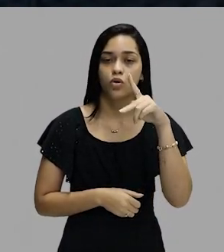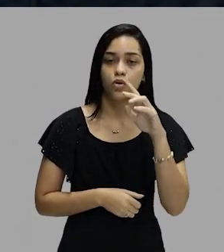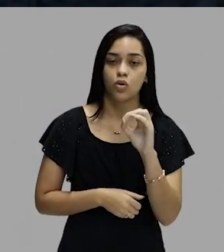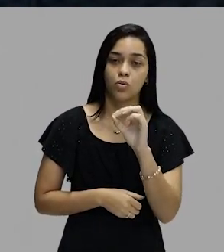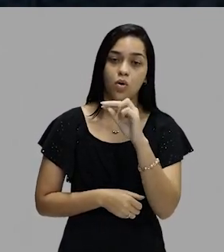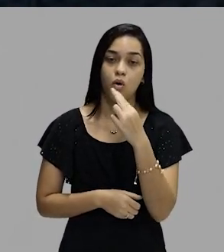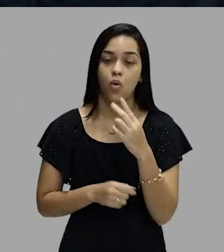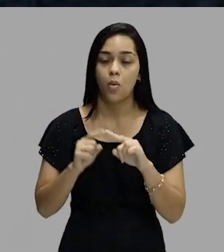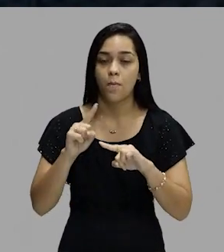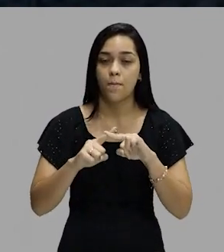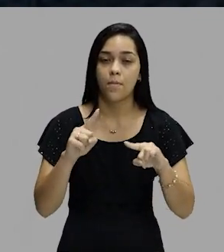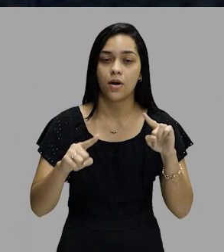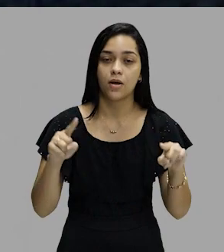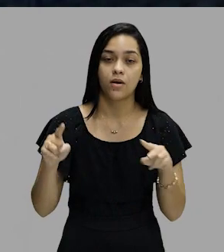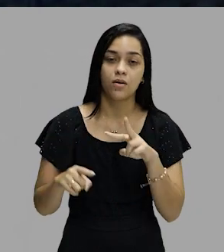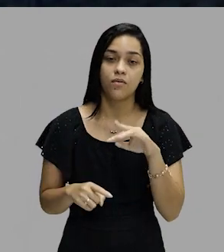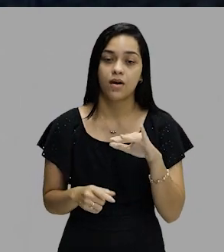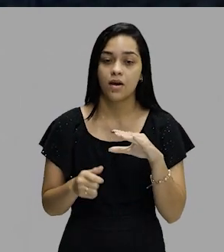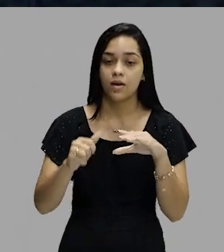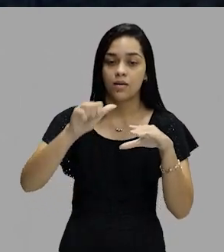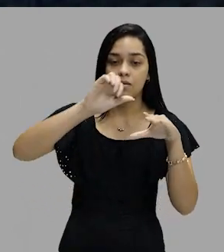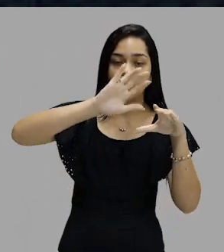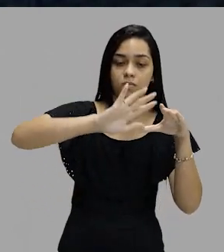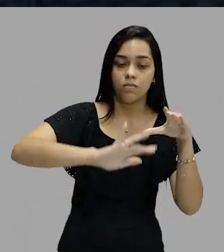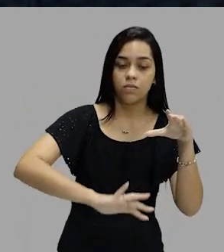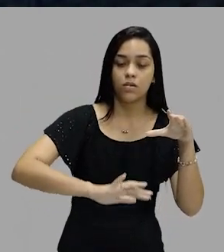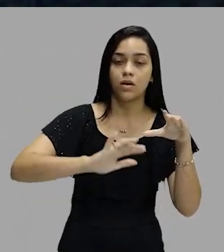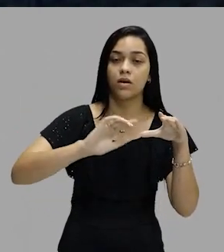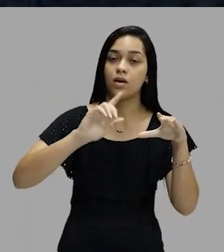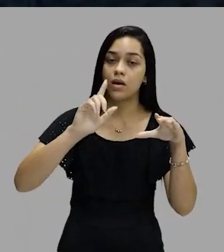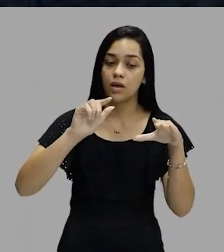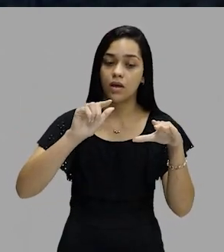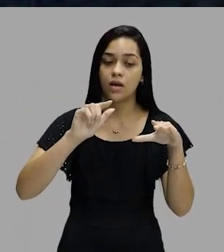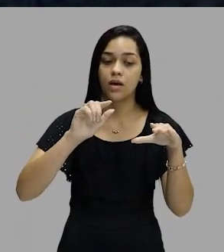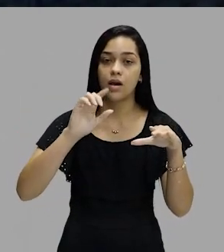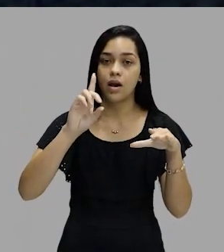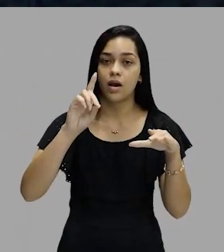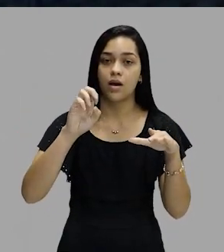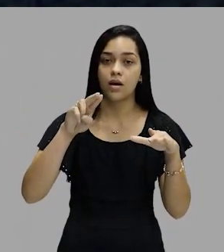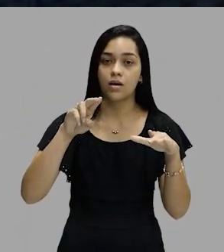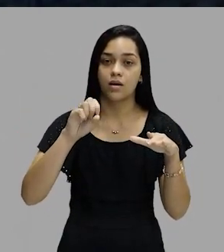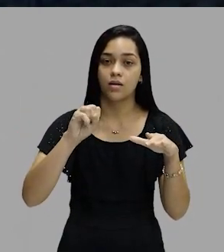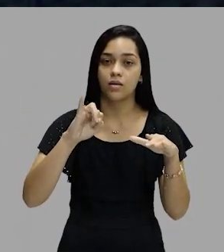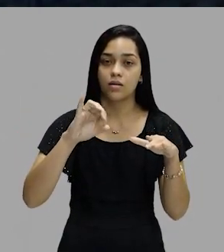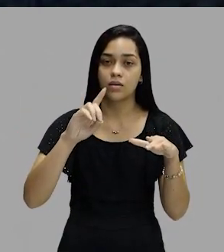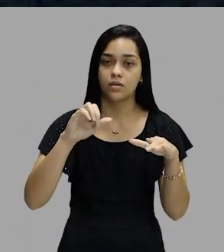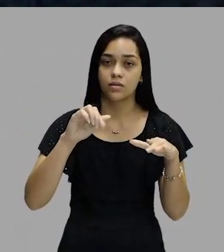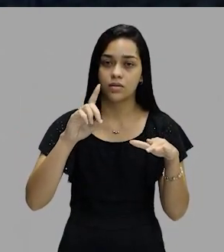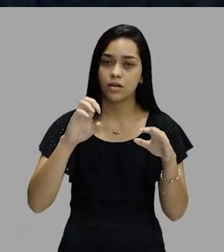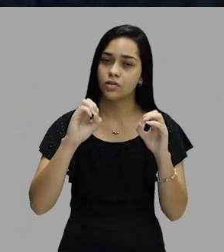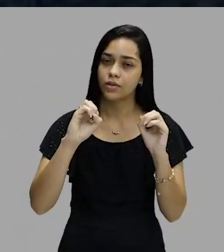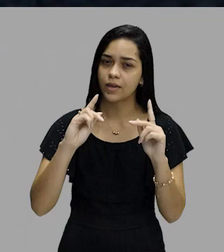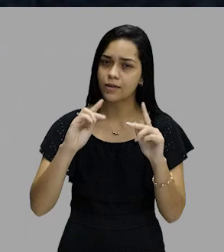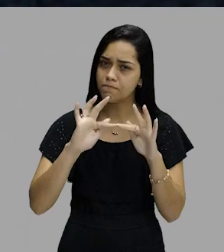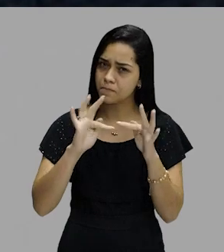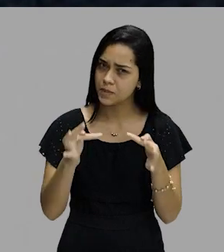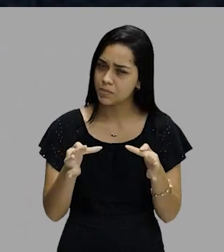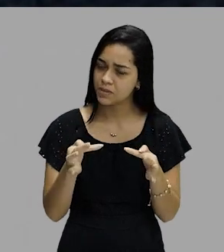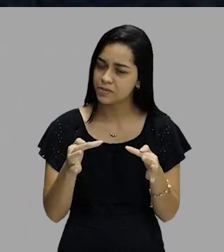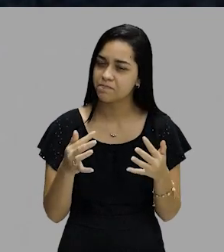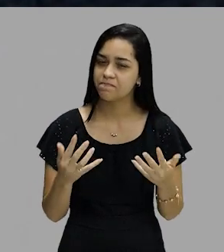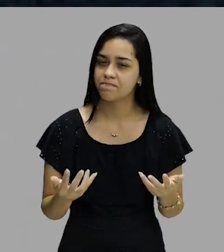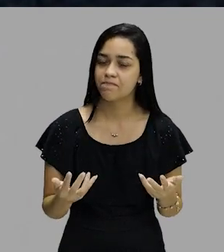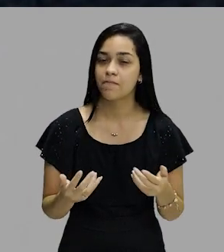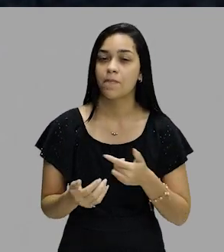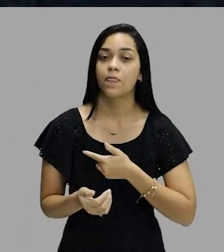material, ele vai afundar ou não, vai ser a densidade, ok? Viu como é simples?